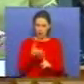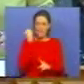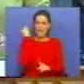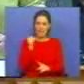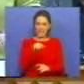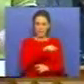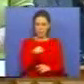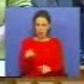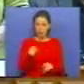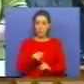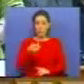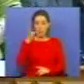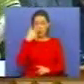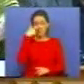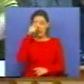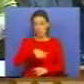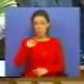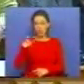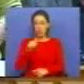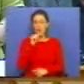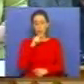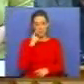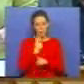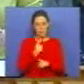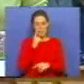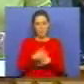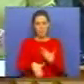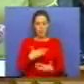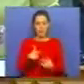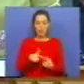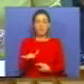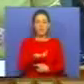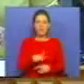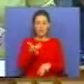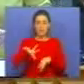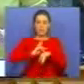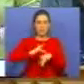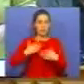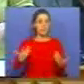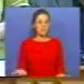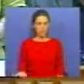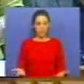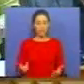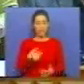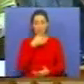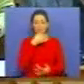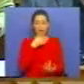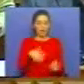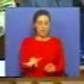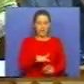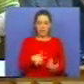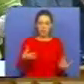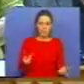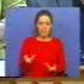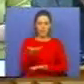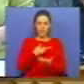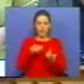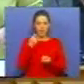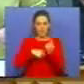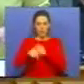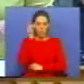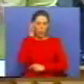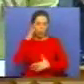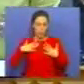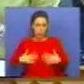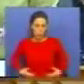criminosos, muitas destas pessoas podem manter-se em situações vulneráveis. Falo de situações de tráfico de seres